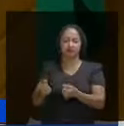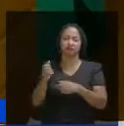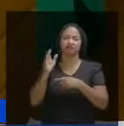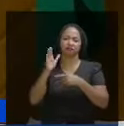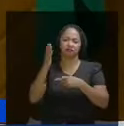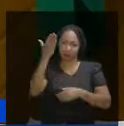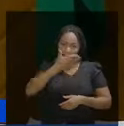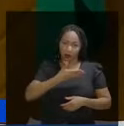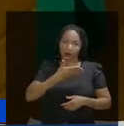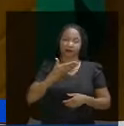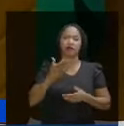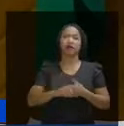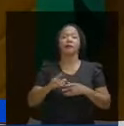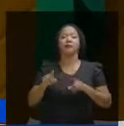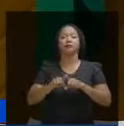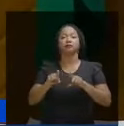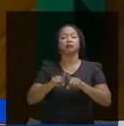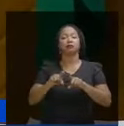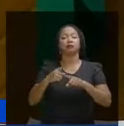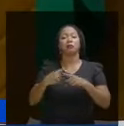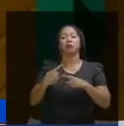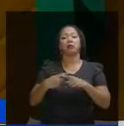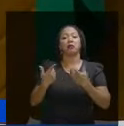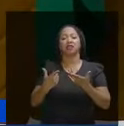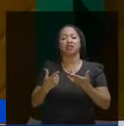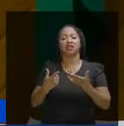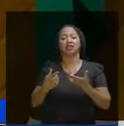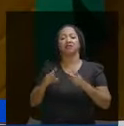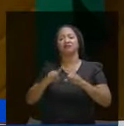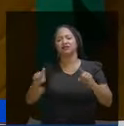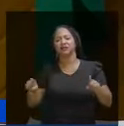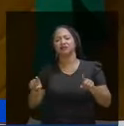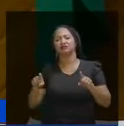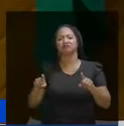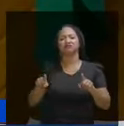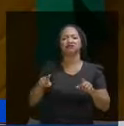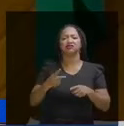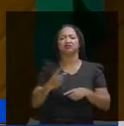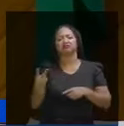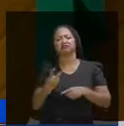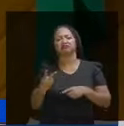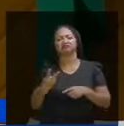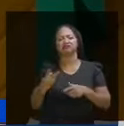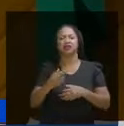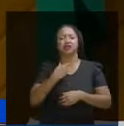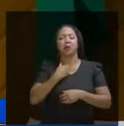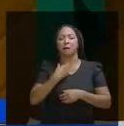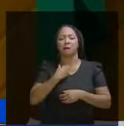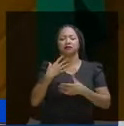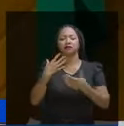comprovada, pois a filiação não é um ato unilateral, mas sim bilateral, como se pode